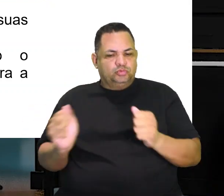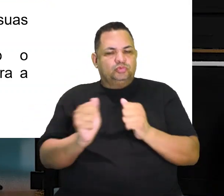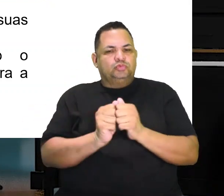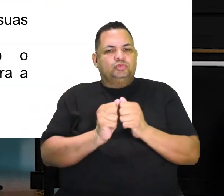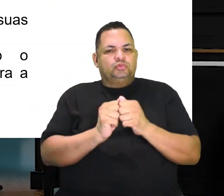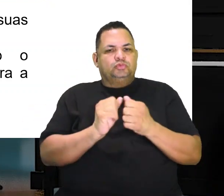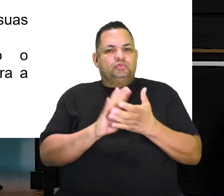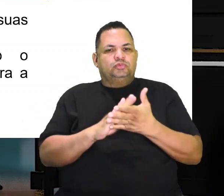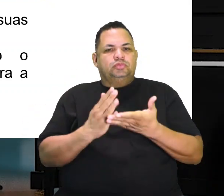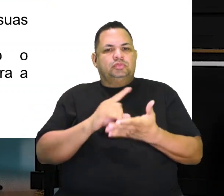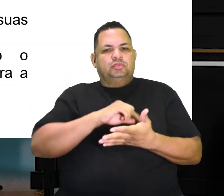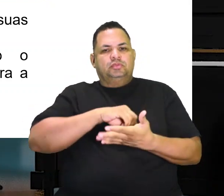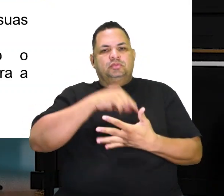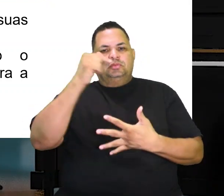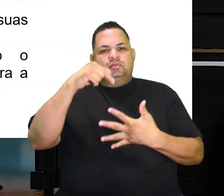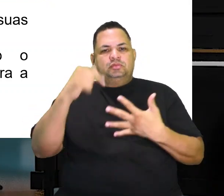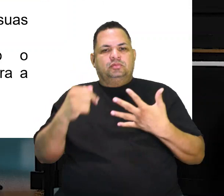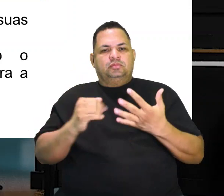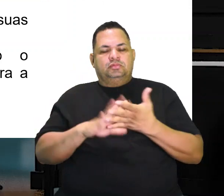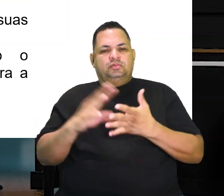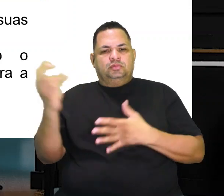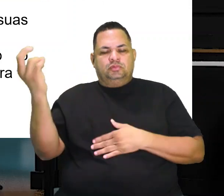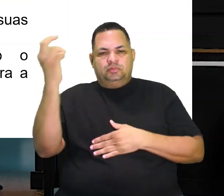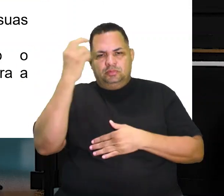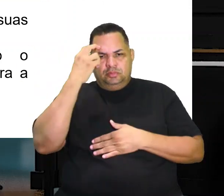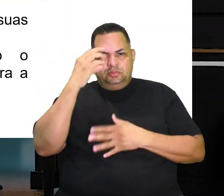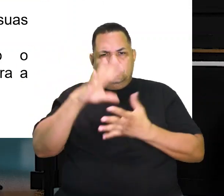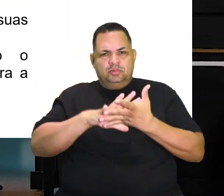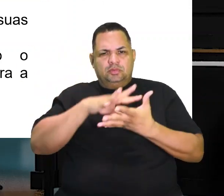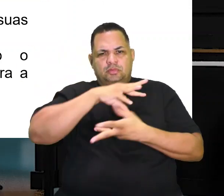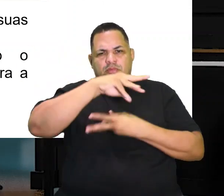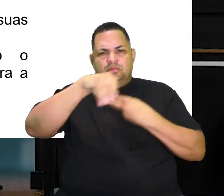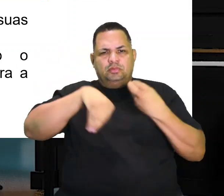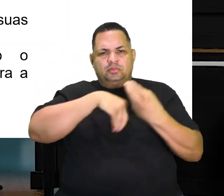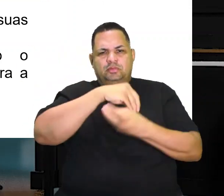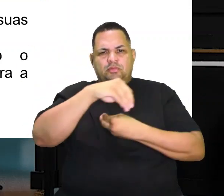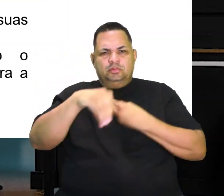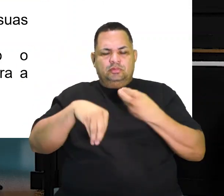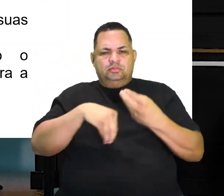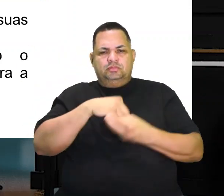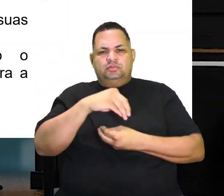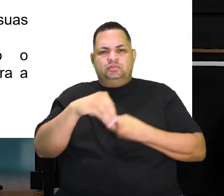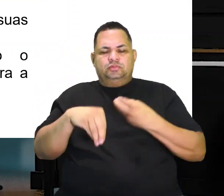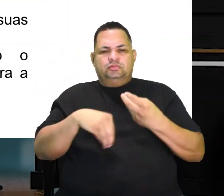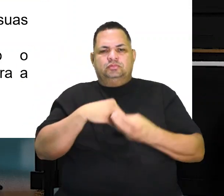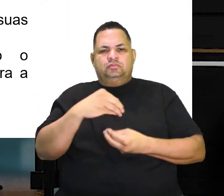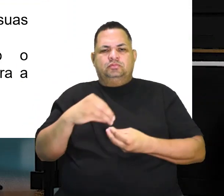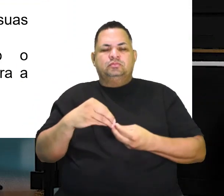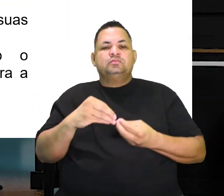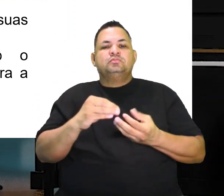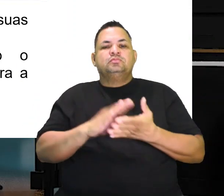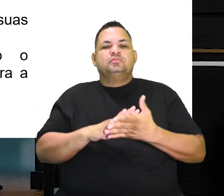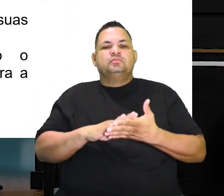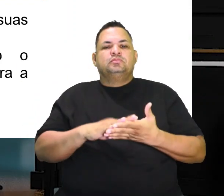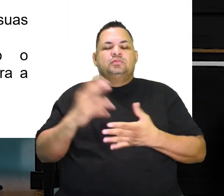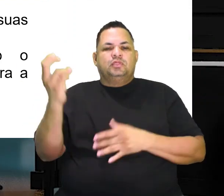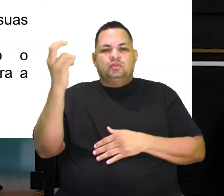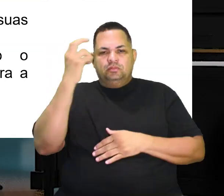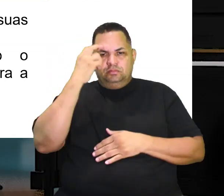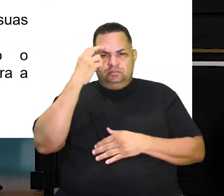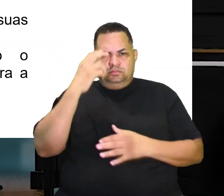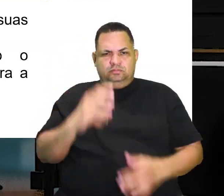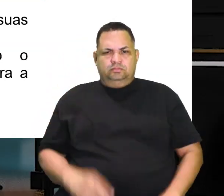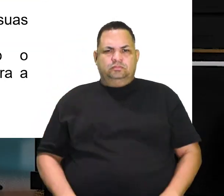e aí vão se adequando. Vai ocorrendo o hibridismo cultural, que é essas misturas, né, entre as culturas,